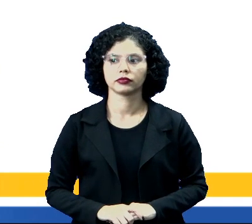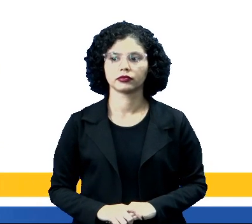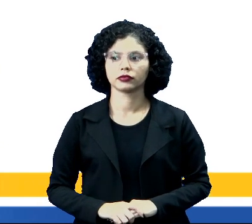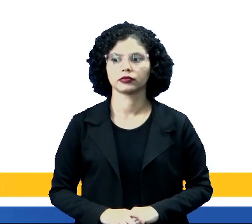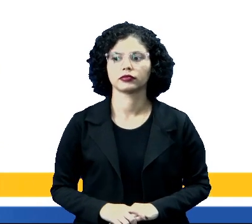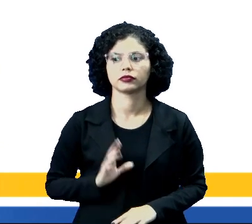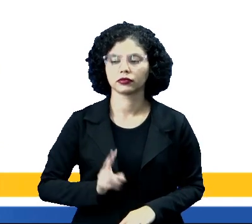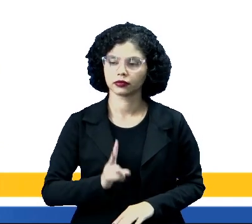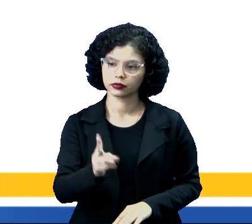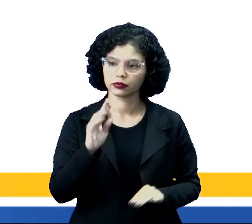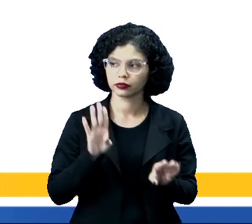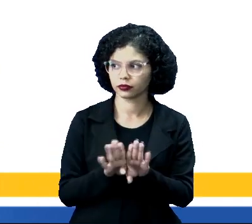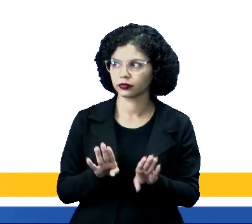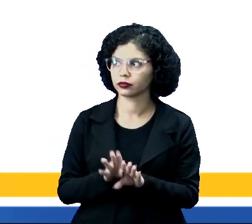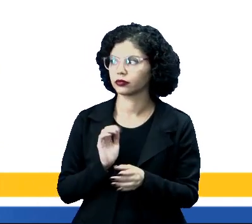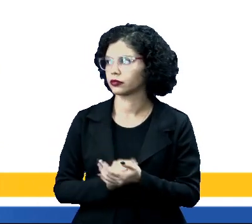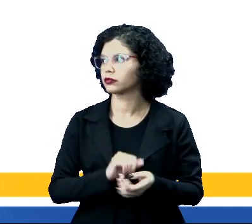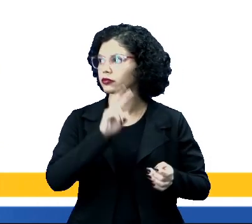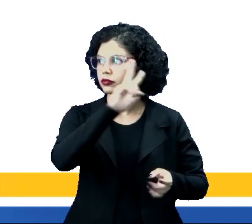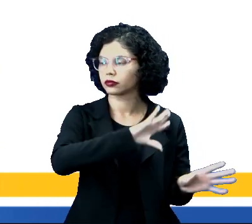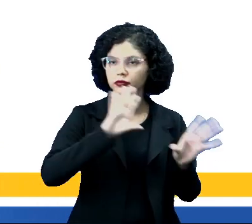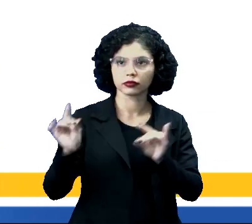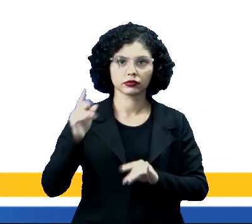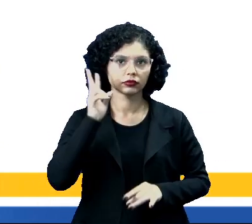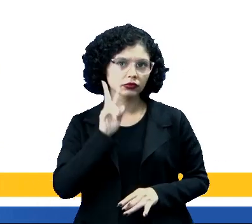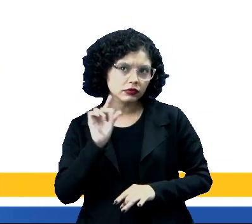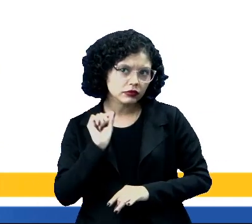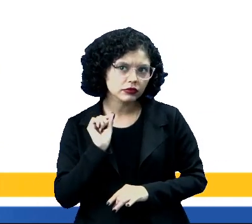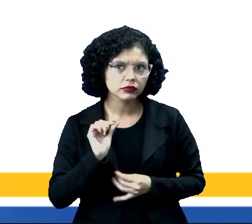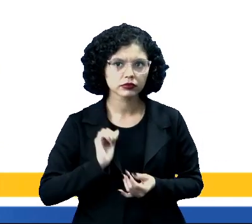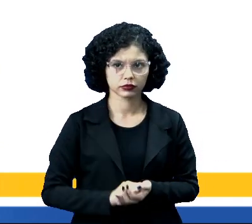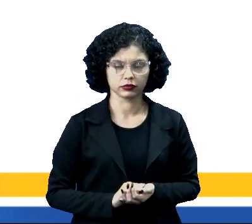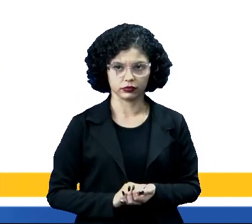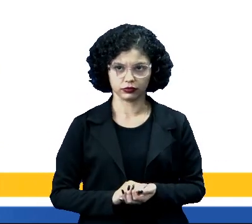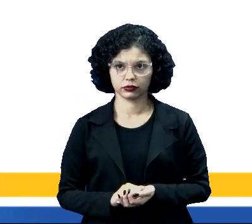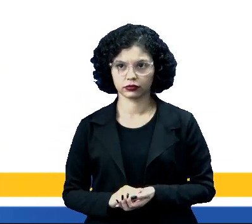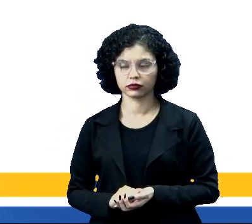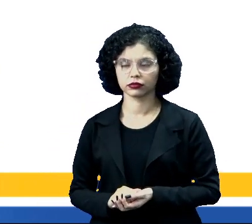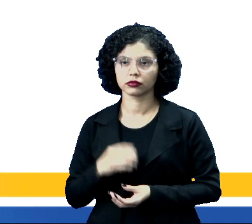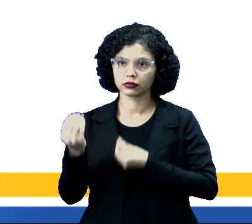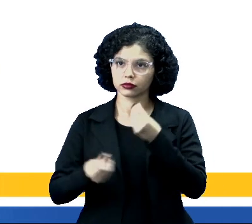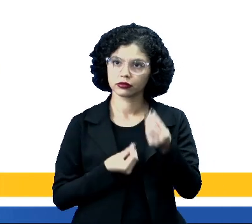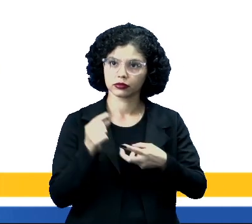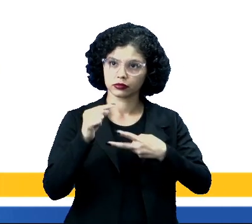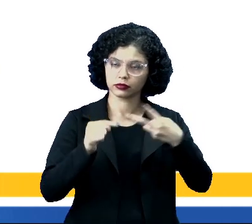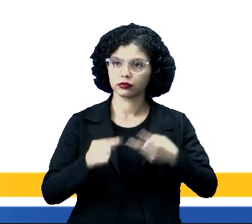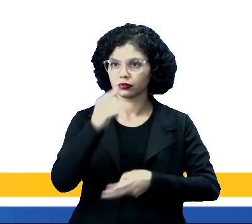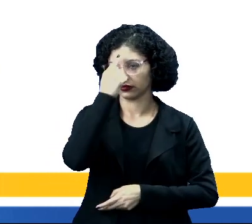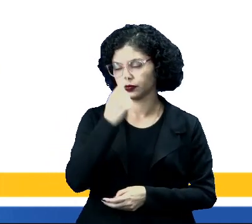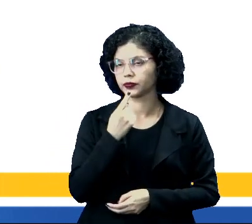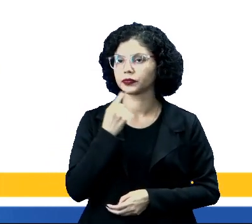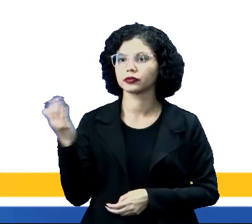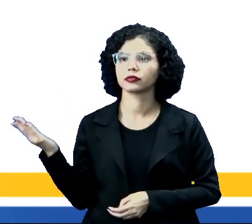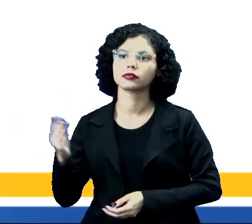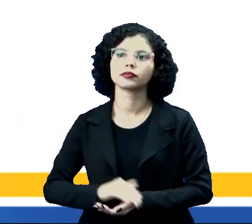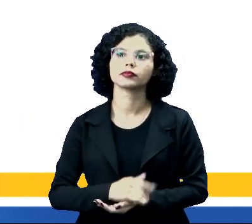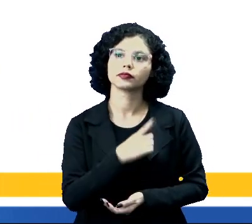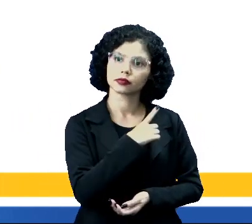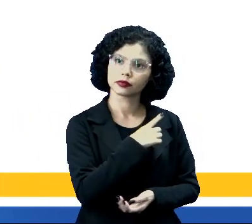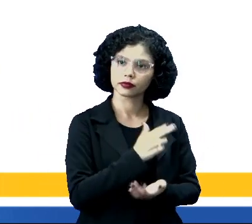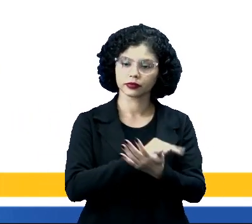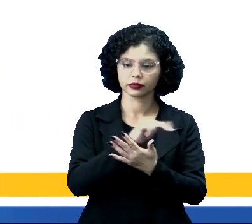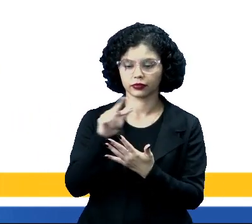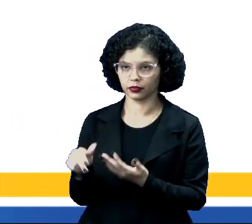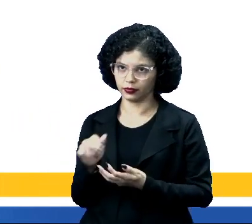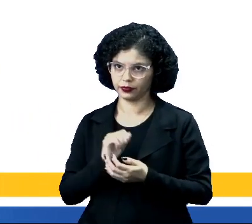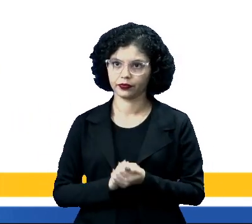E aí, seguindo também, vale a gente trazer o seguinte, que como vocês podem ver aí nas duas imagens, nós temos